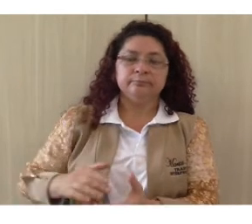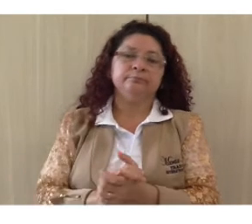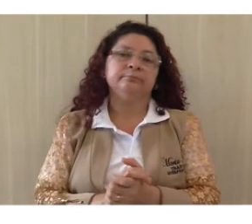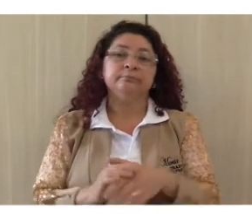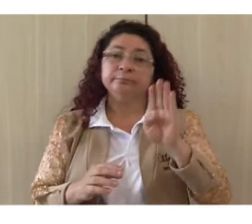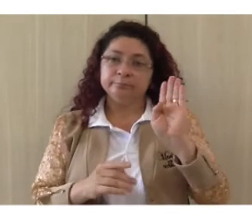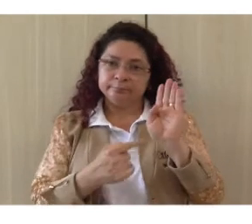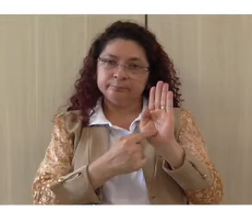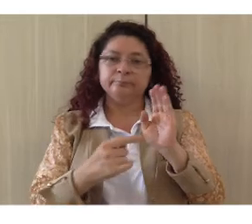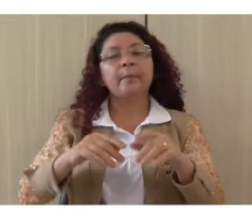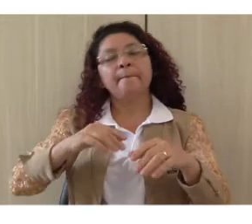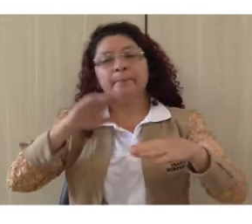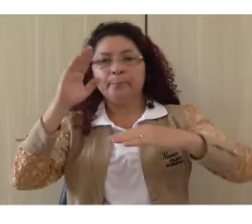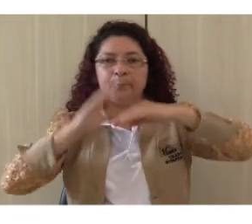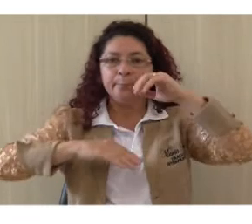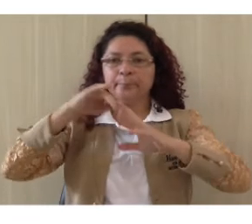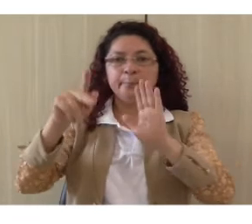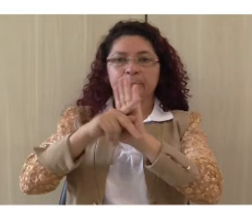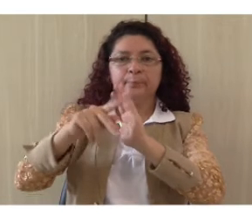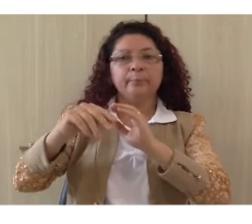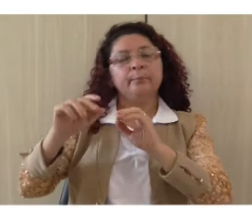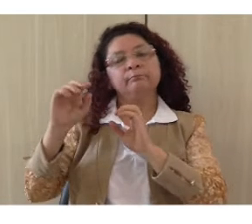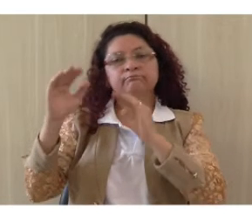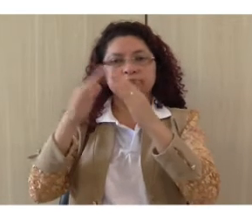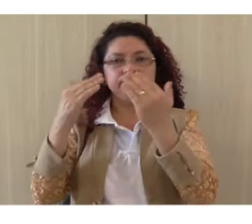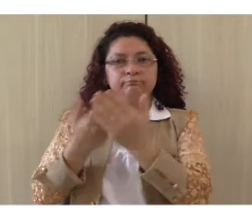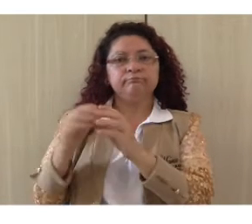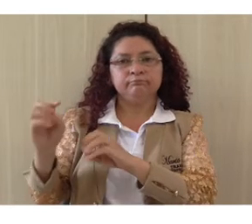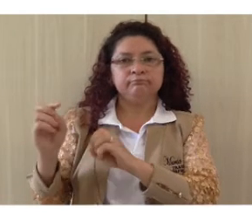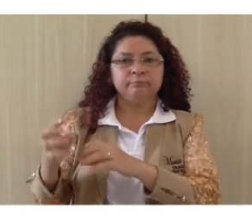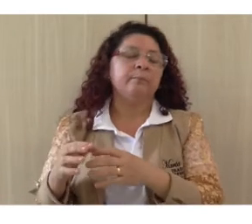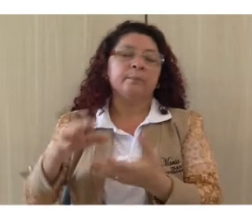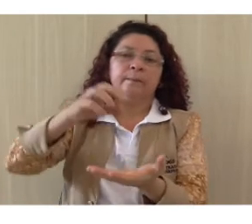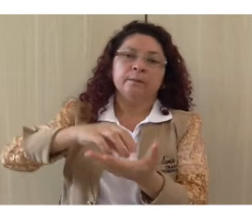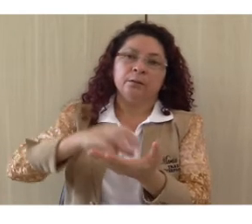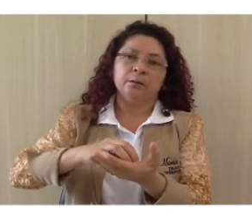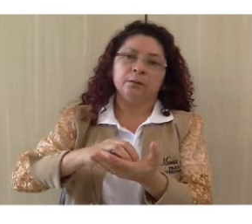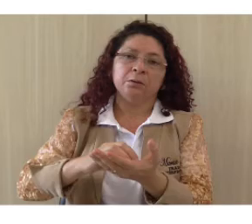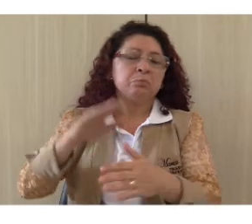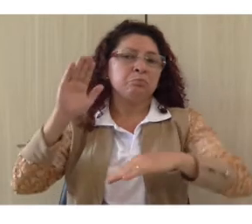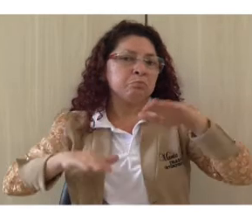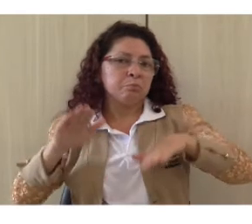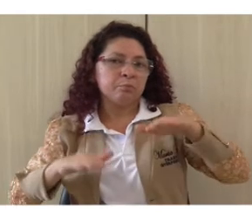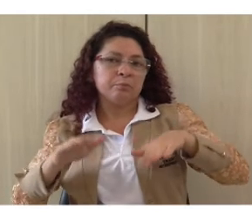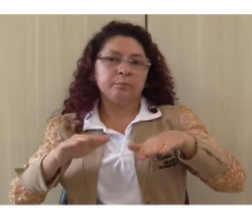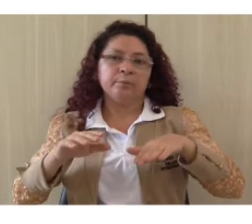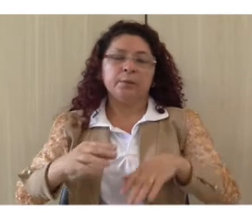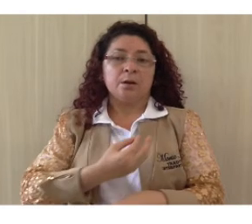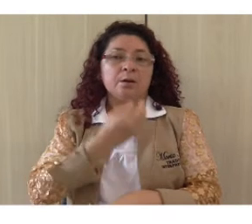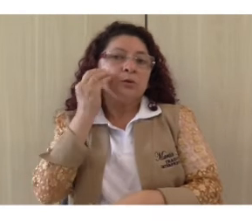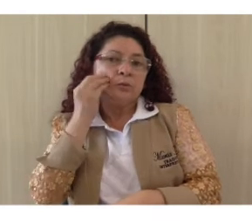B. Profissionais da educação que atuem nos centros de alternância ou em experiências